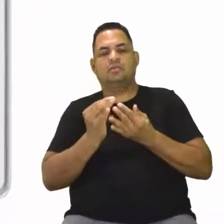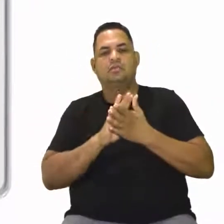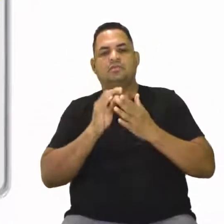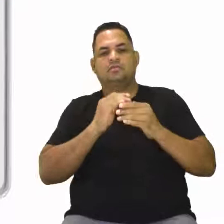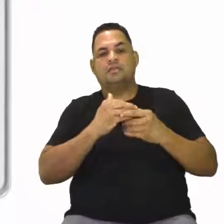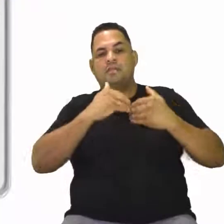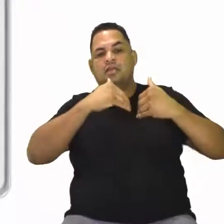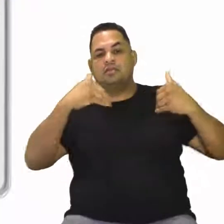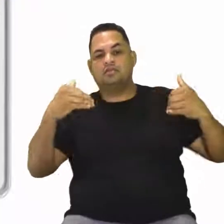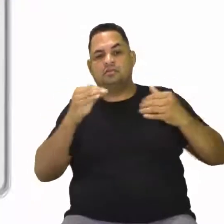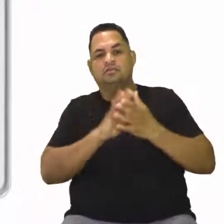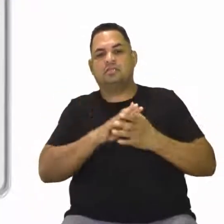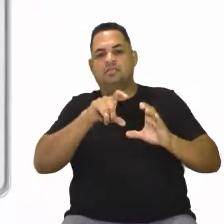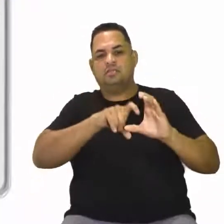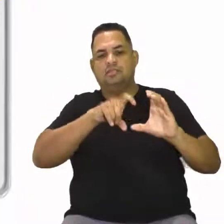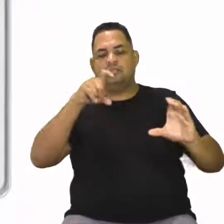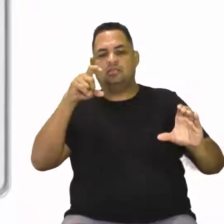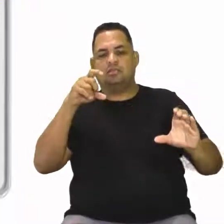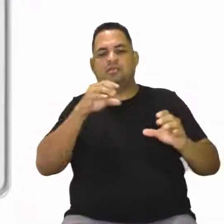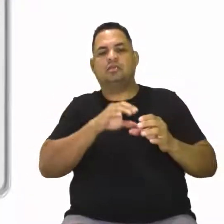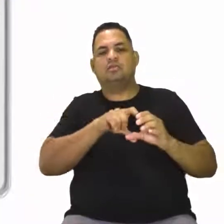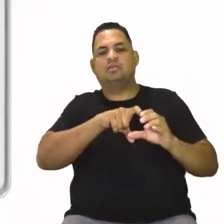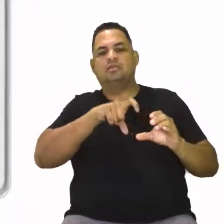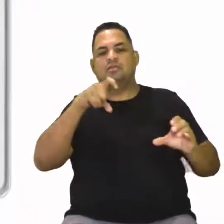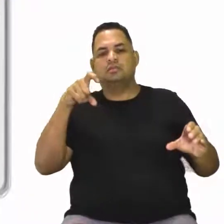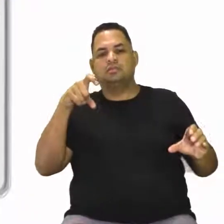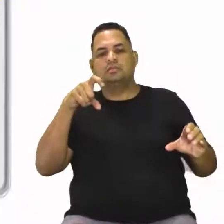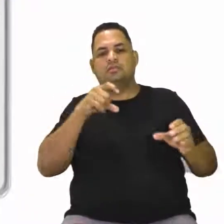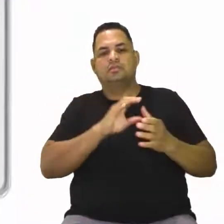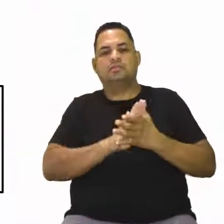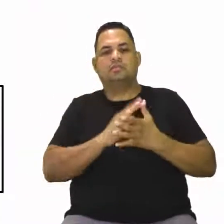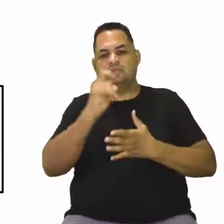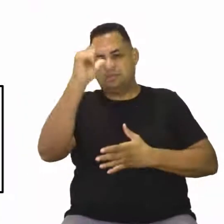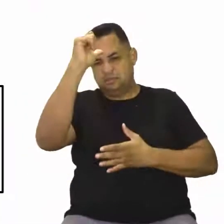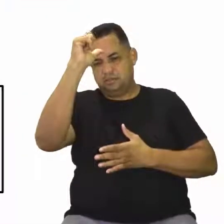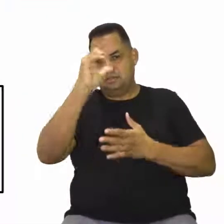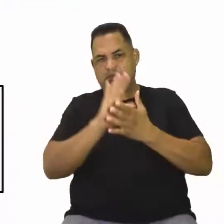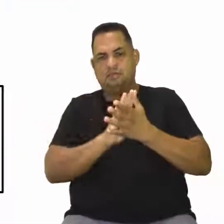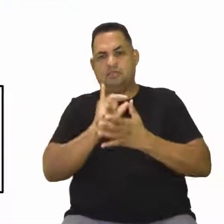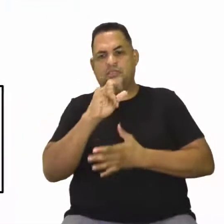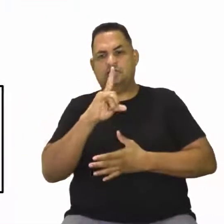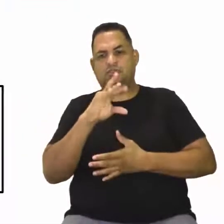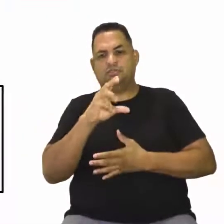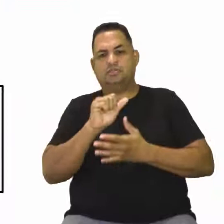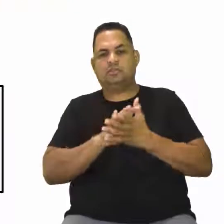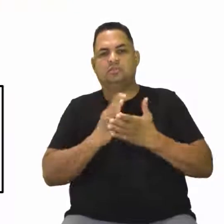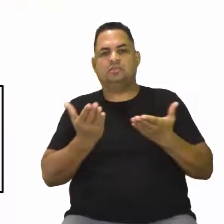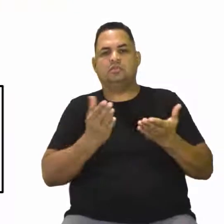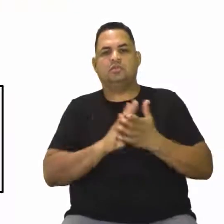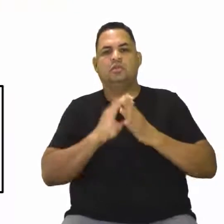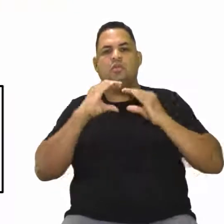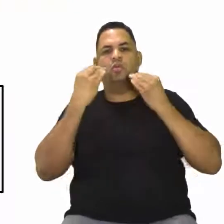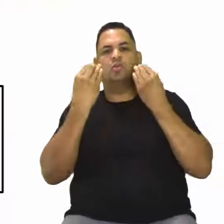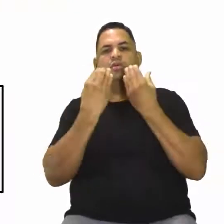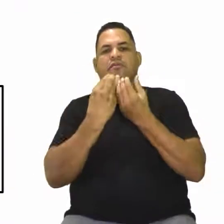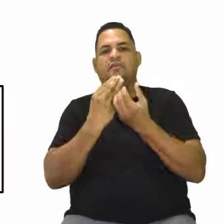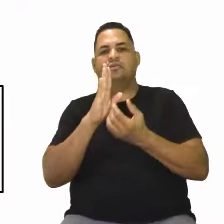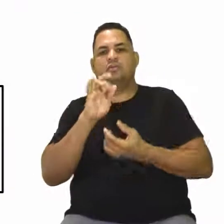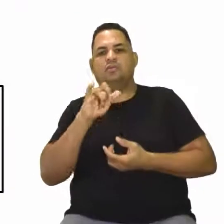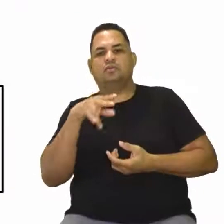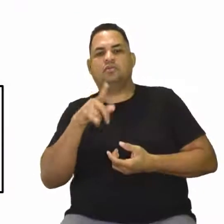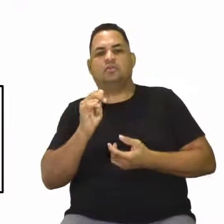ruptura, independência da Índia e independência da Indochina, tá? Veja, na Conferência de